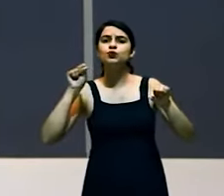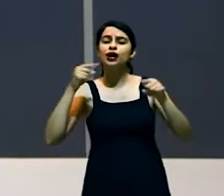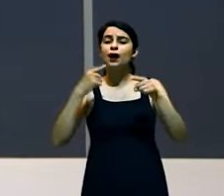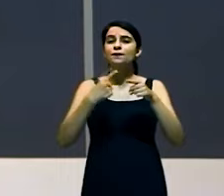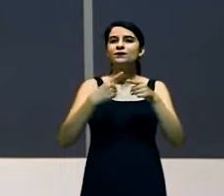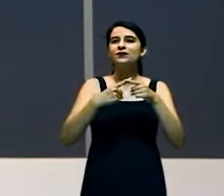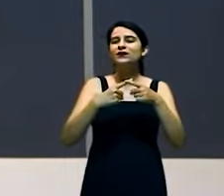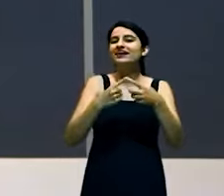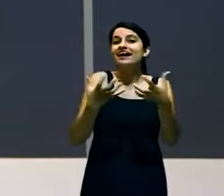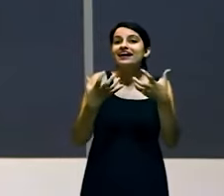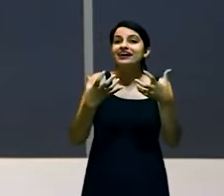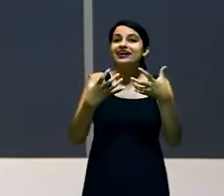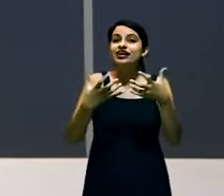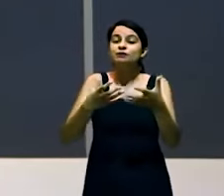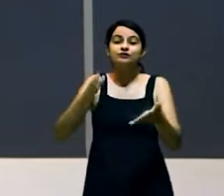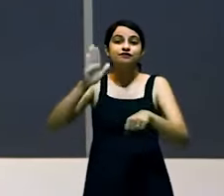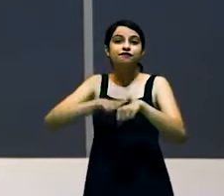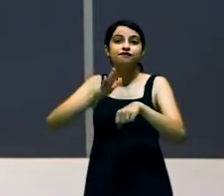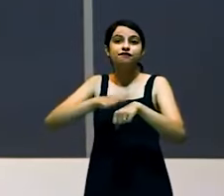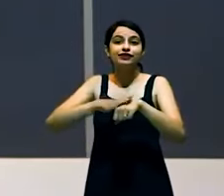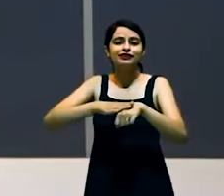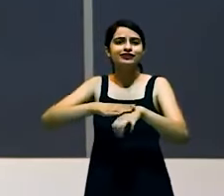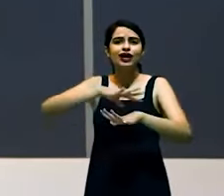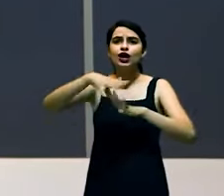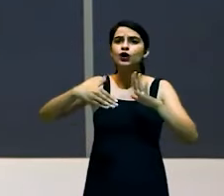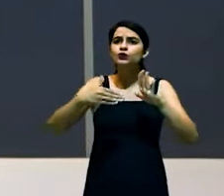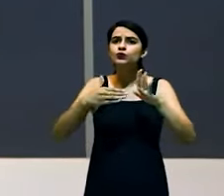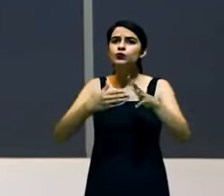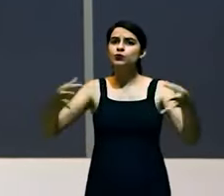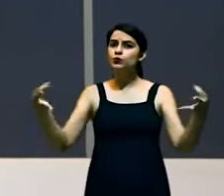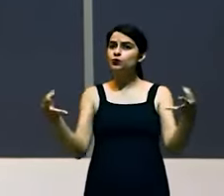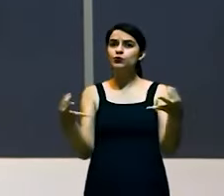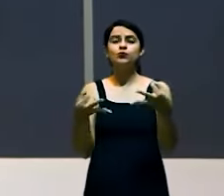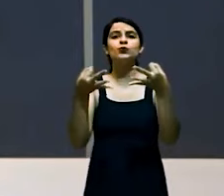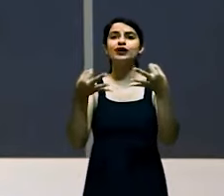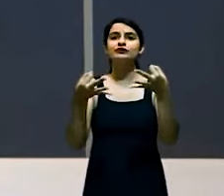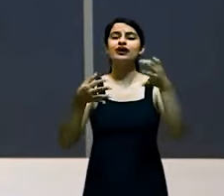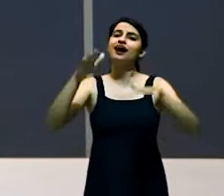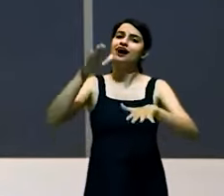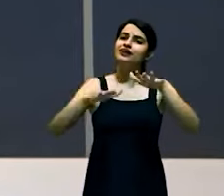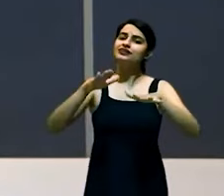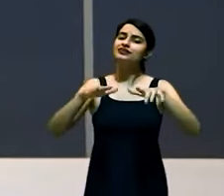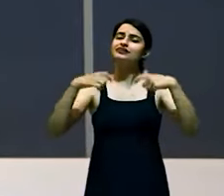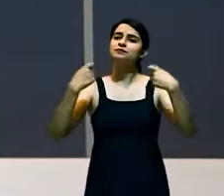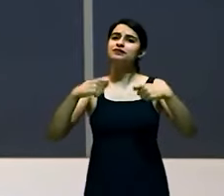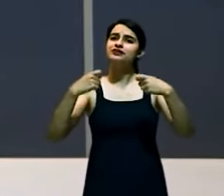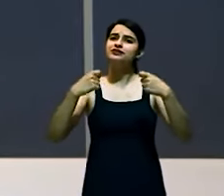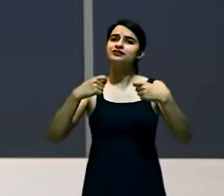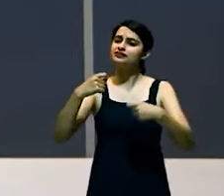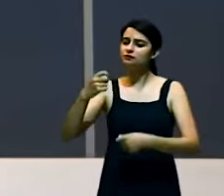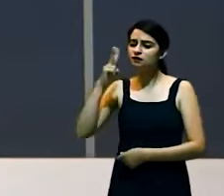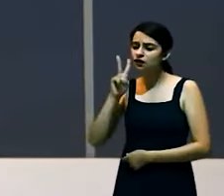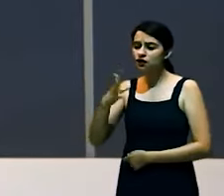acertar com os filhos. Para isso precisa de correções. Nós queremos agradar a Deus,